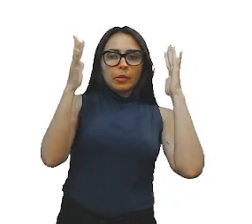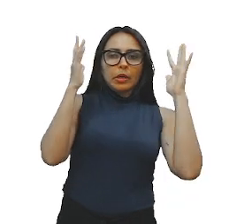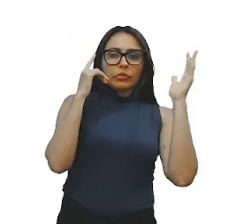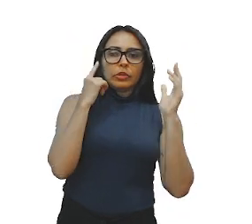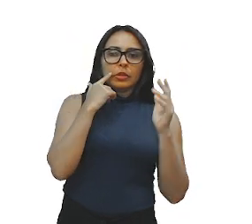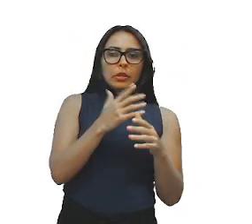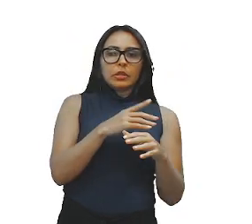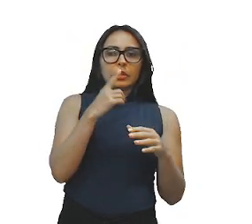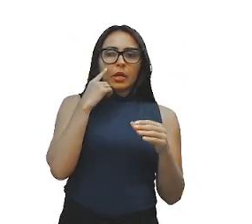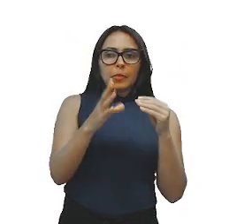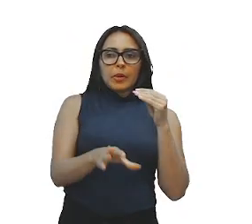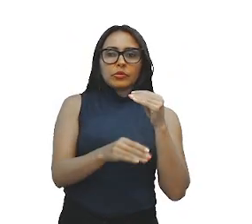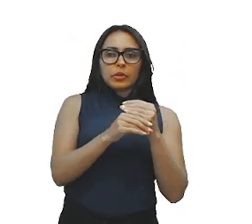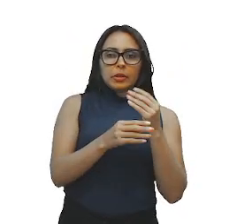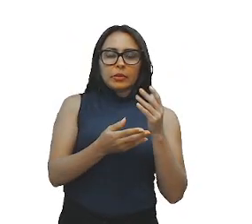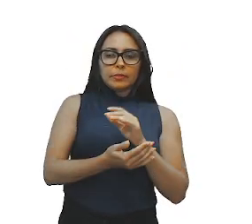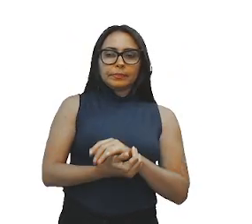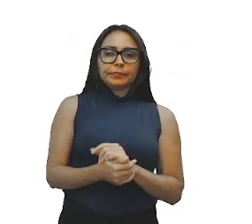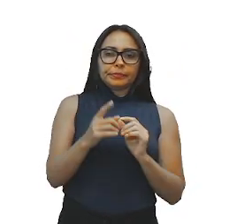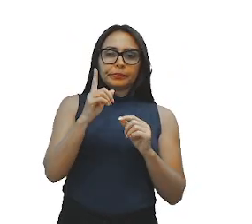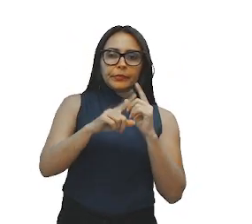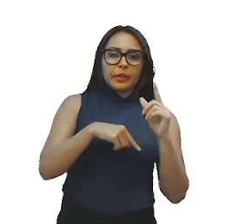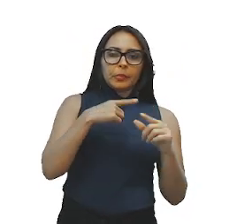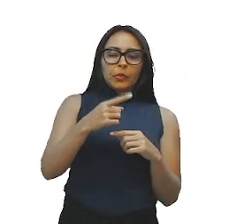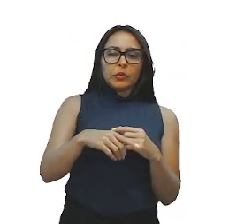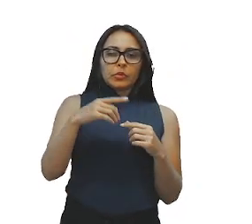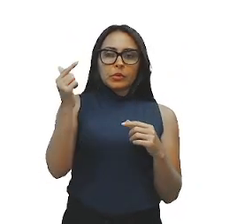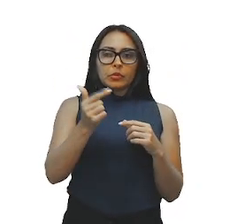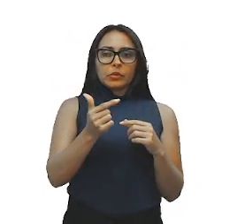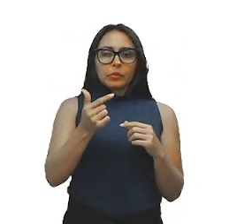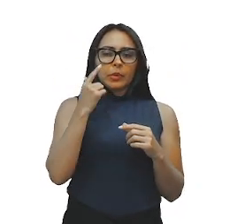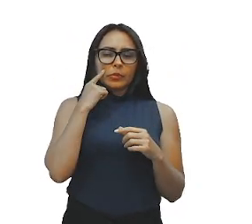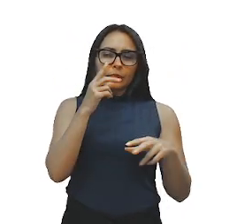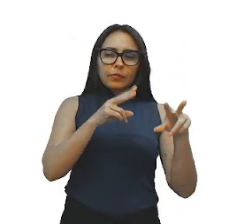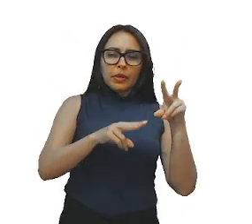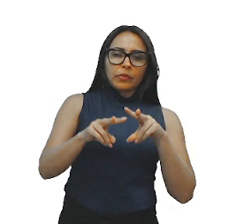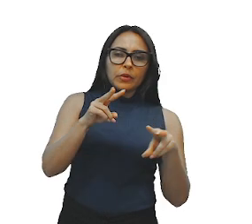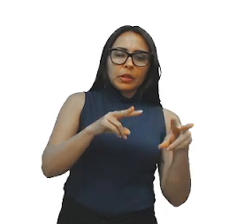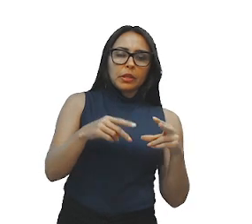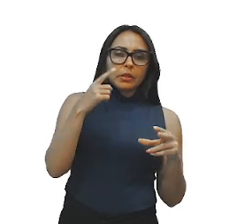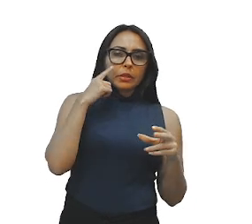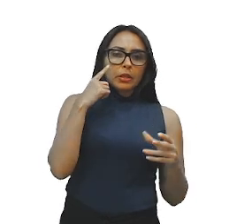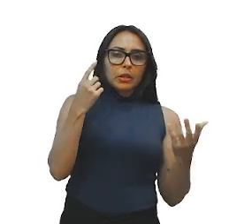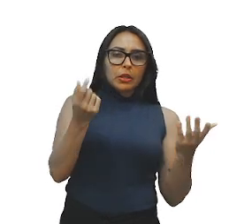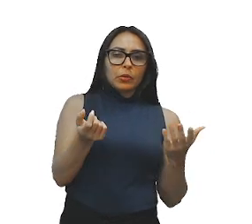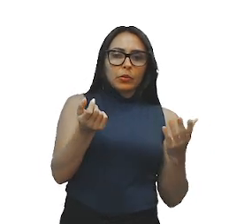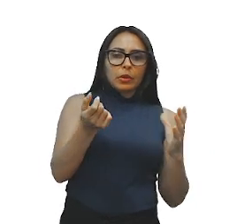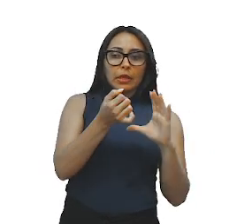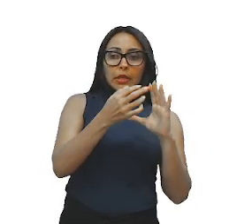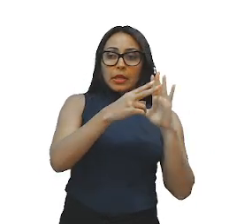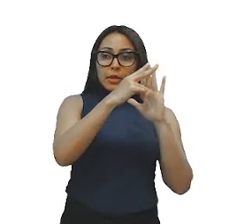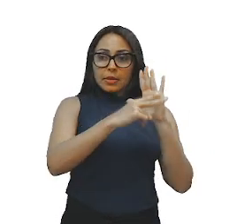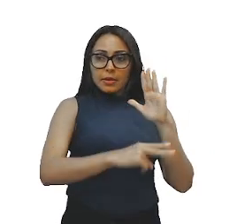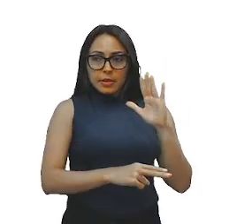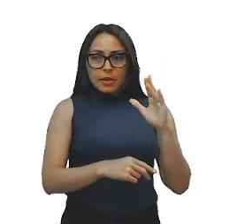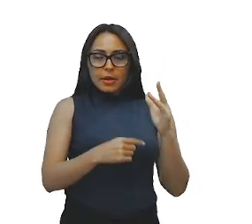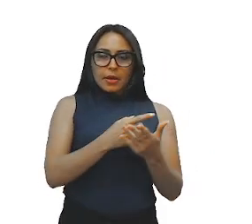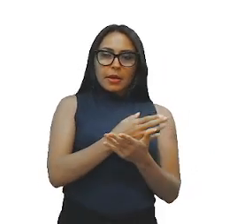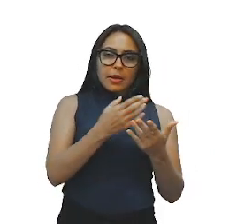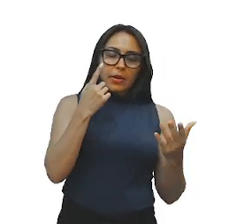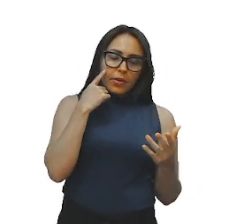vetor. Depois, o segundo passo, verificar se o caractere lido é uma vogal ou uma